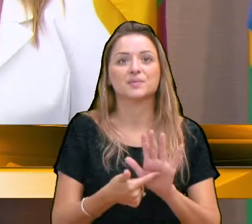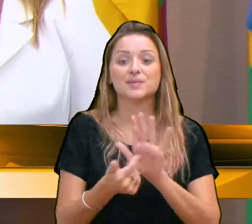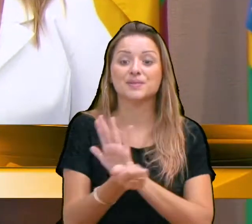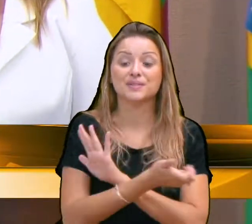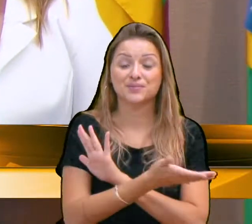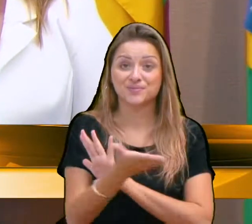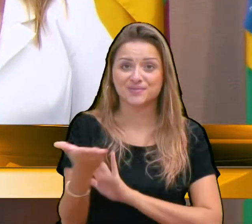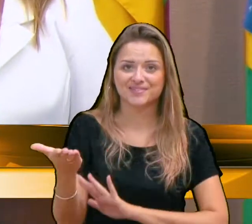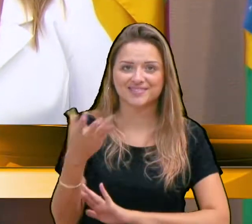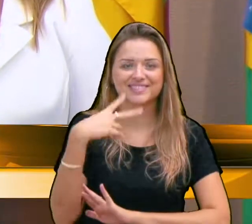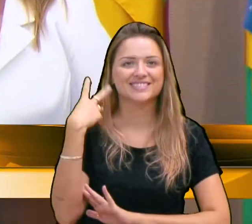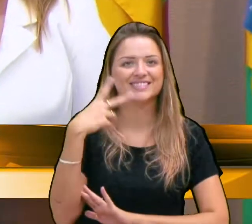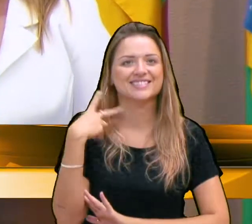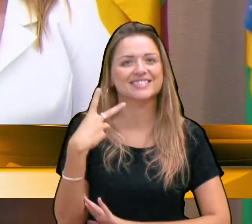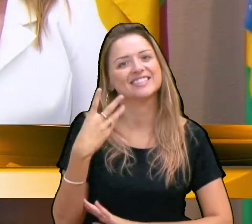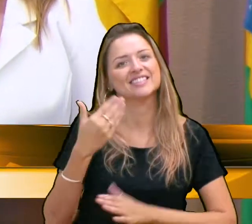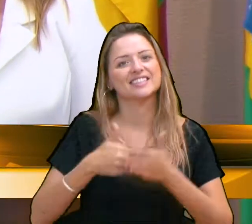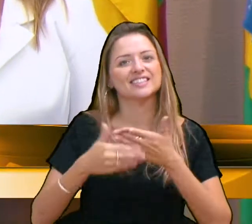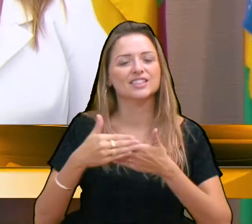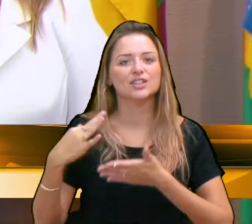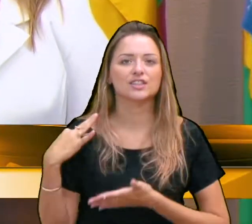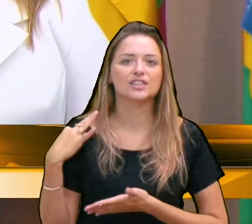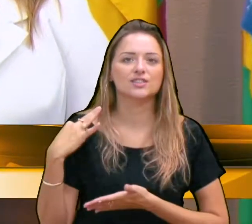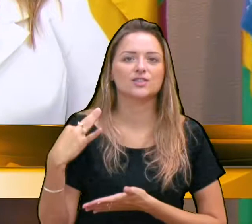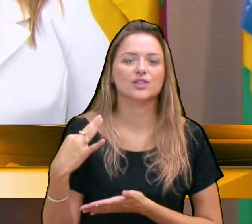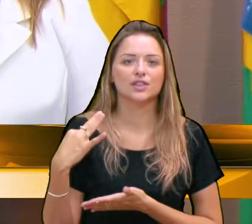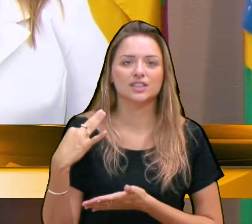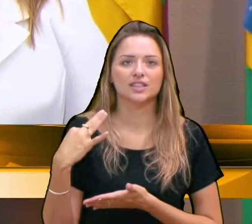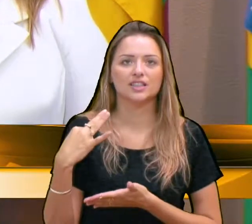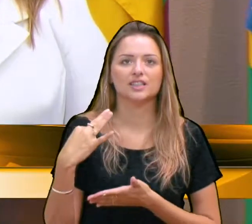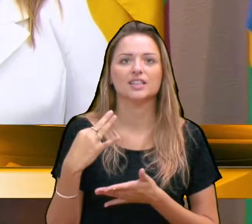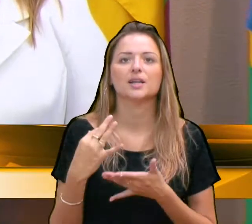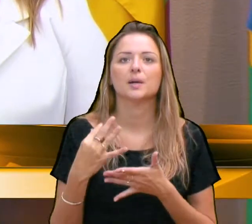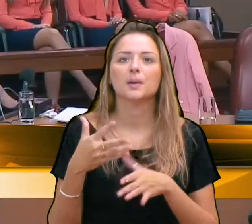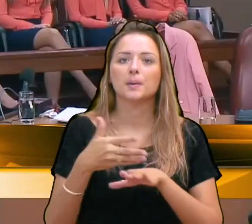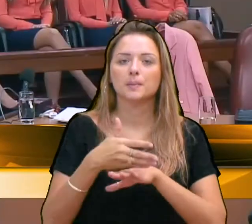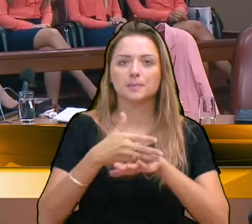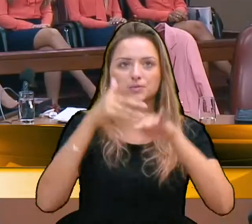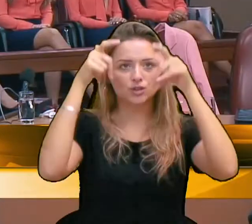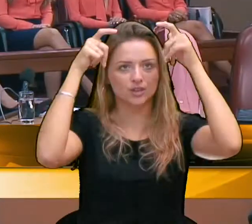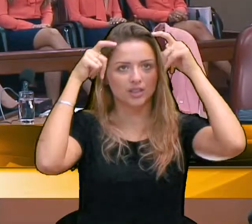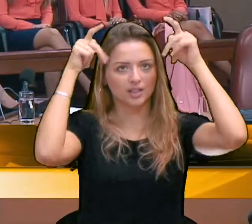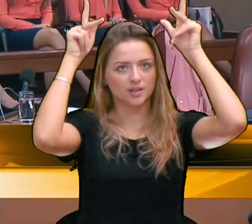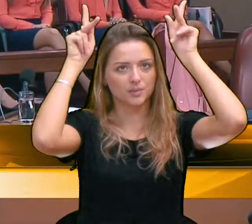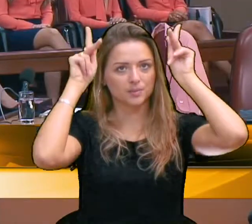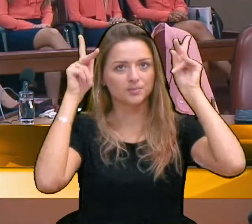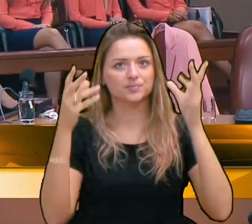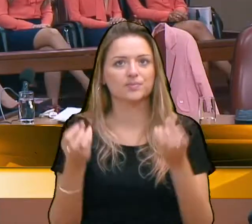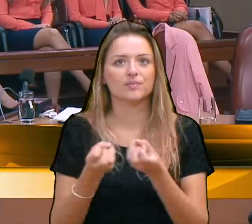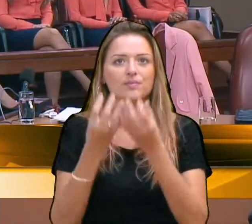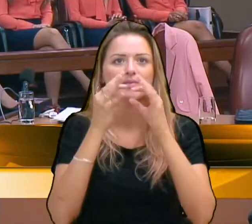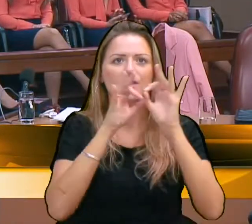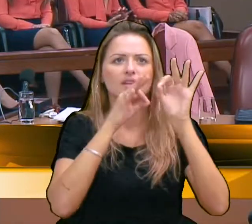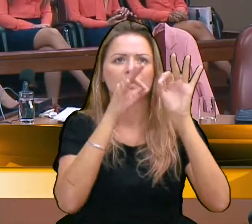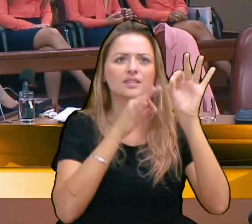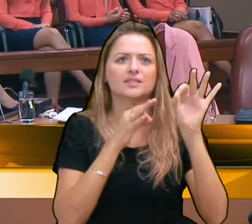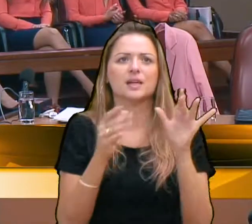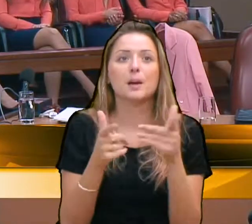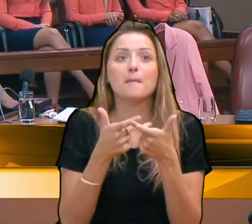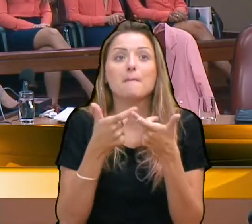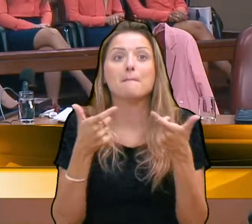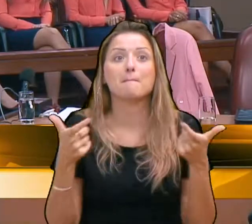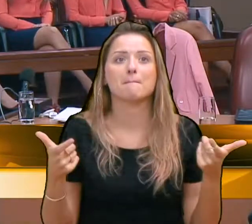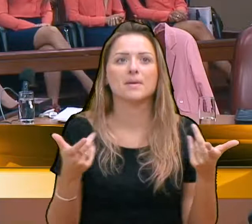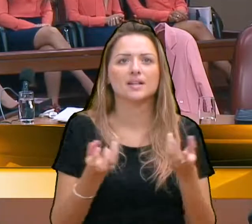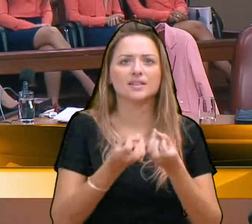vocês, vereadores, as nossas candidatas ao título de soberanas da Festa da Uva. Sem dúvida nenhuma, a maior festa da